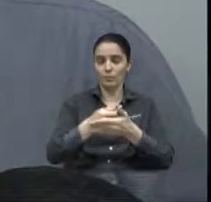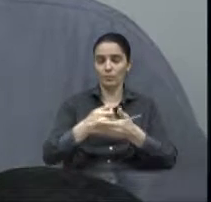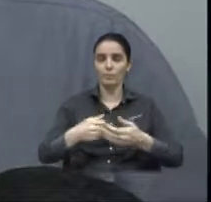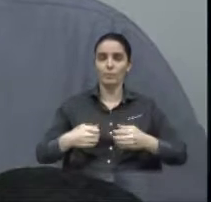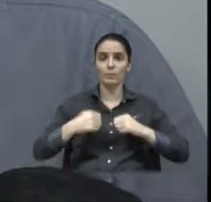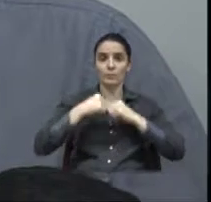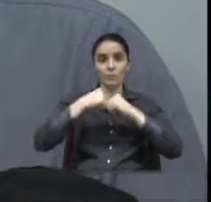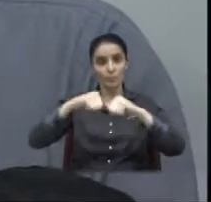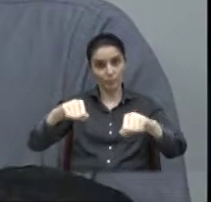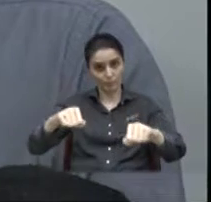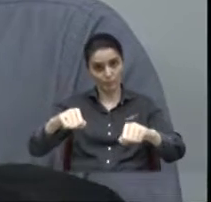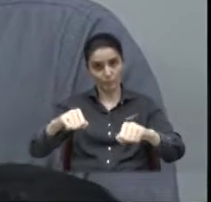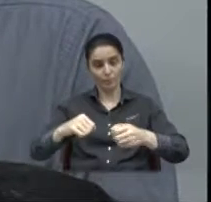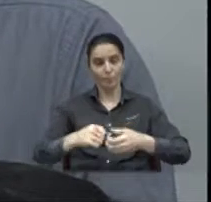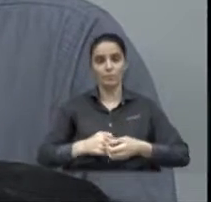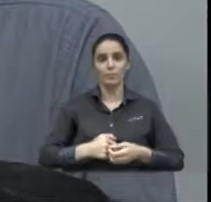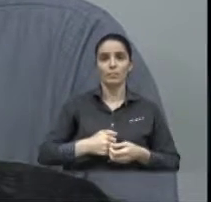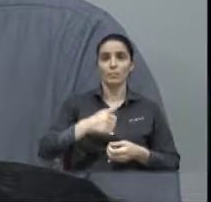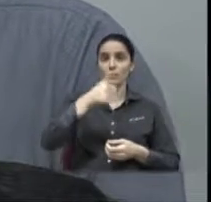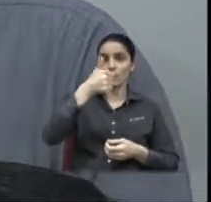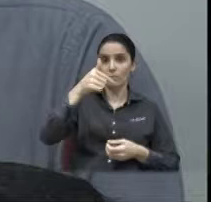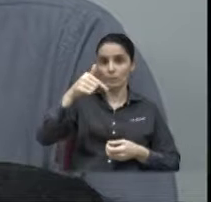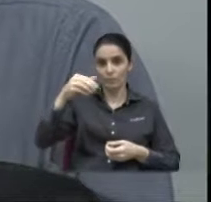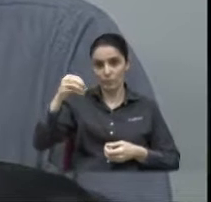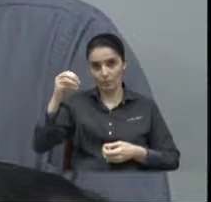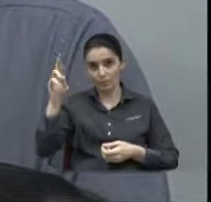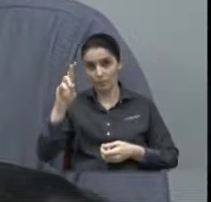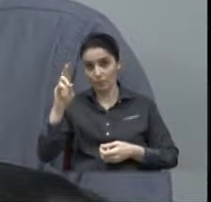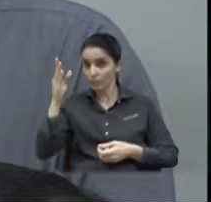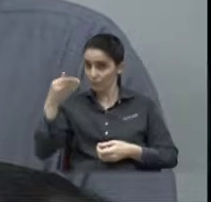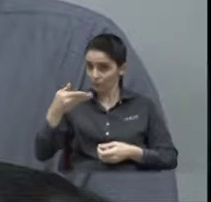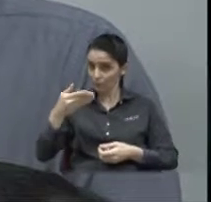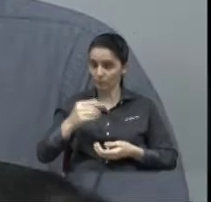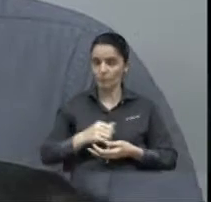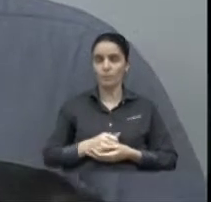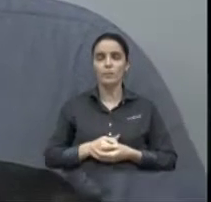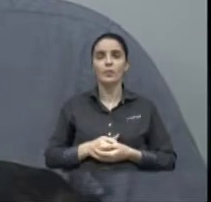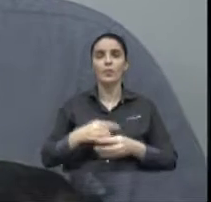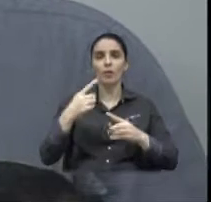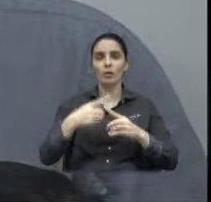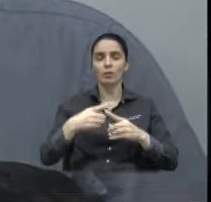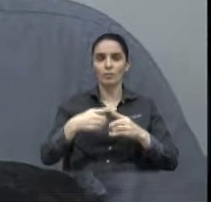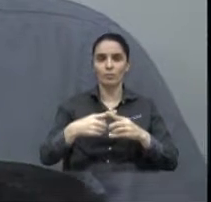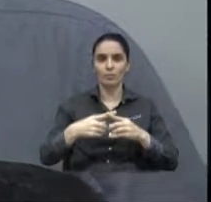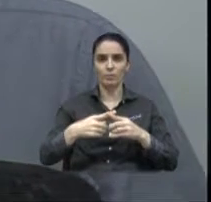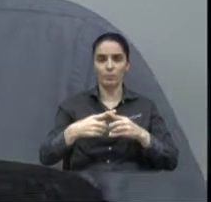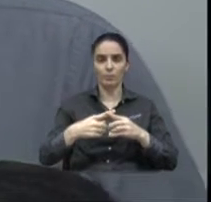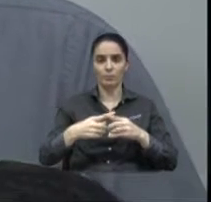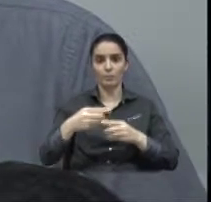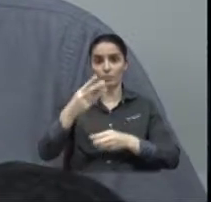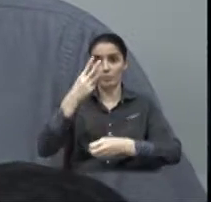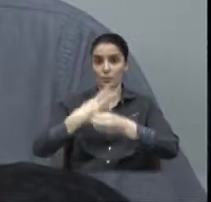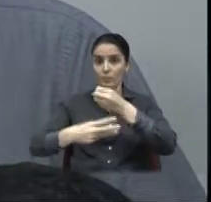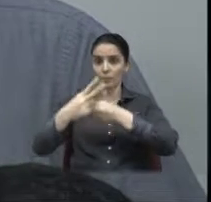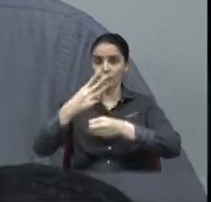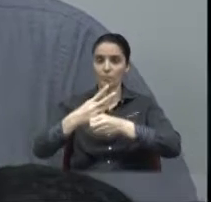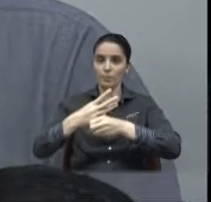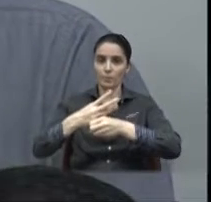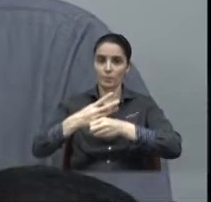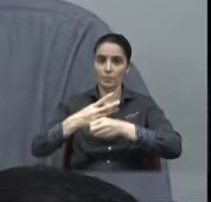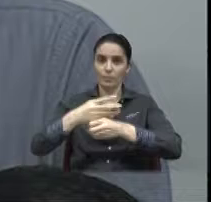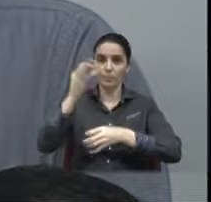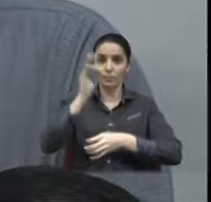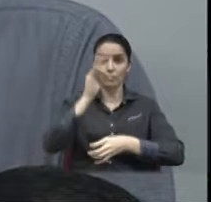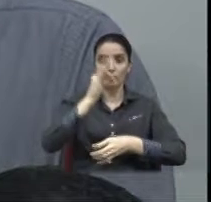é um aumento para estagiários que está defasado. A inflação nos últimos 3 anos passou de